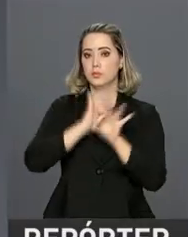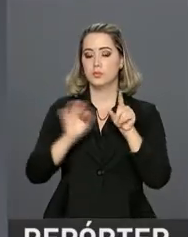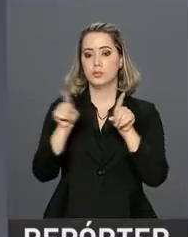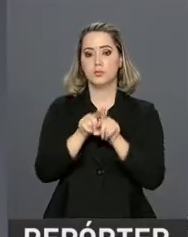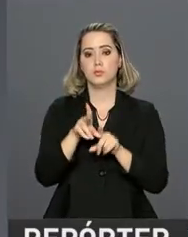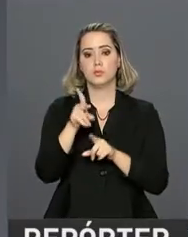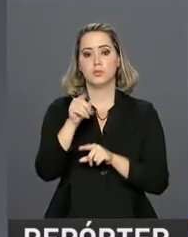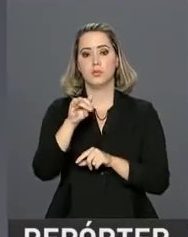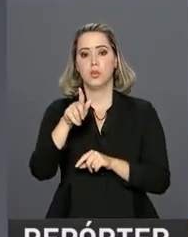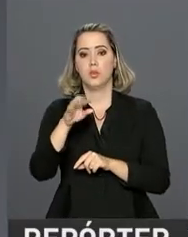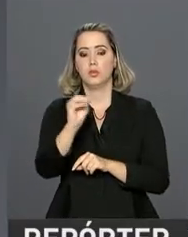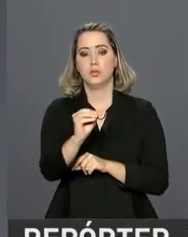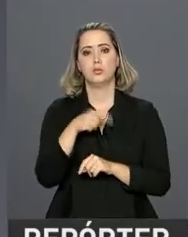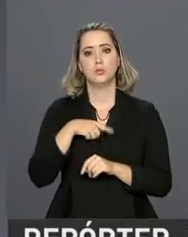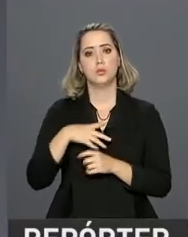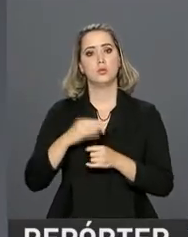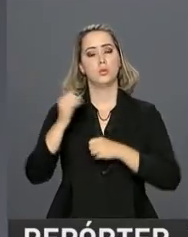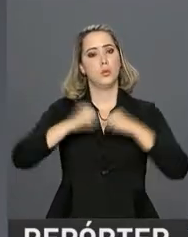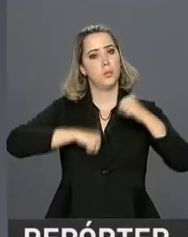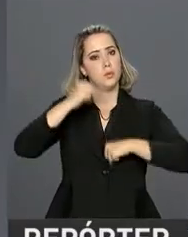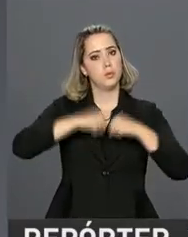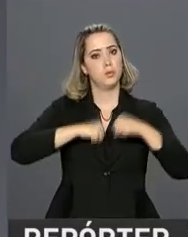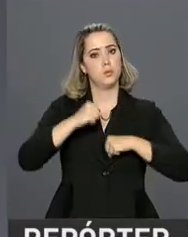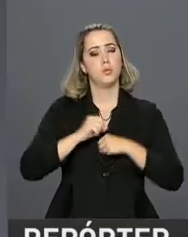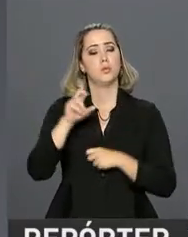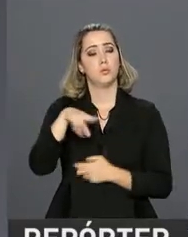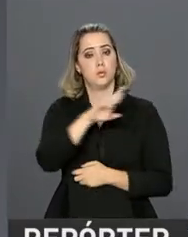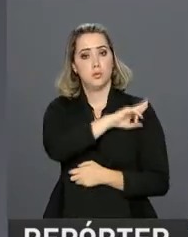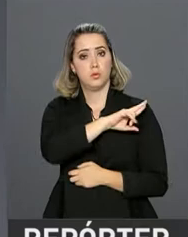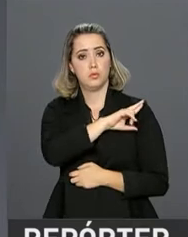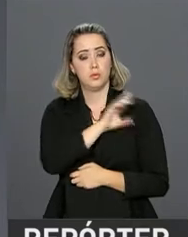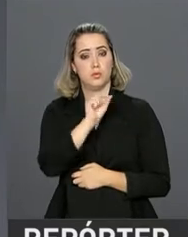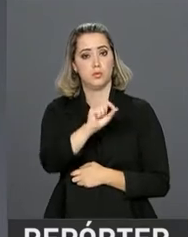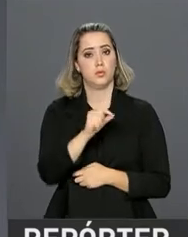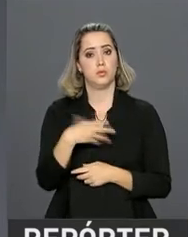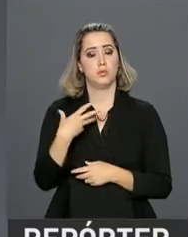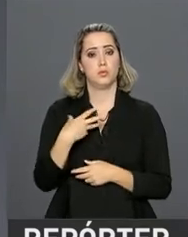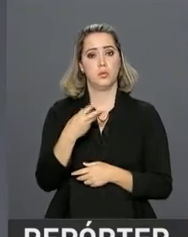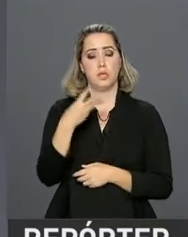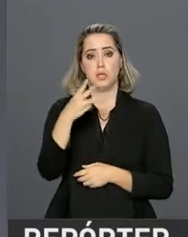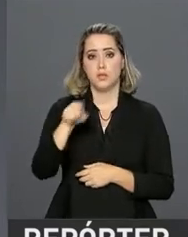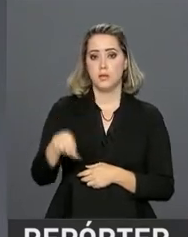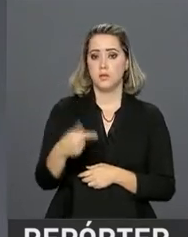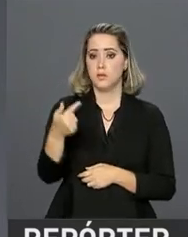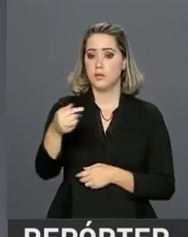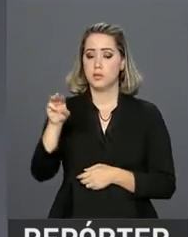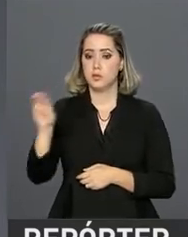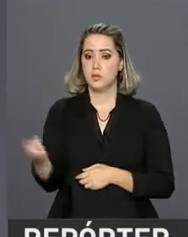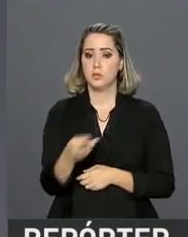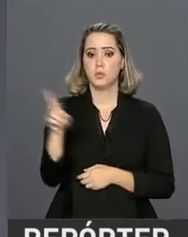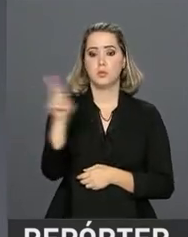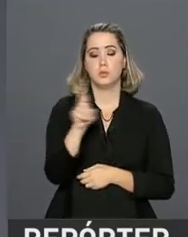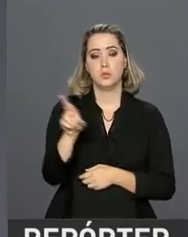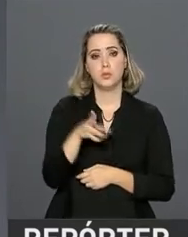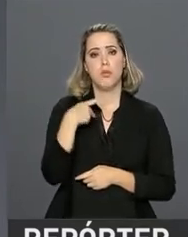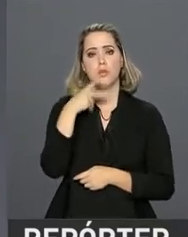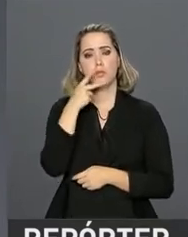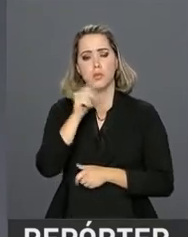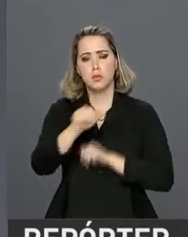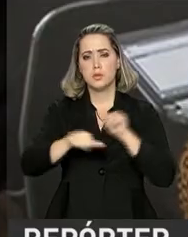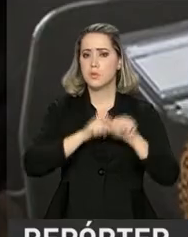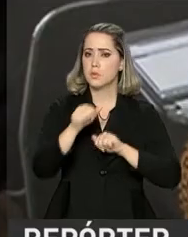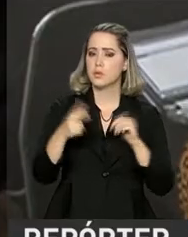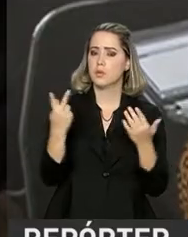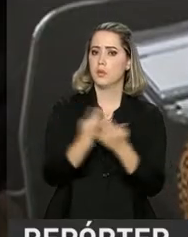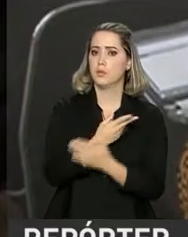Diogo Oliveira, uma indústria responsável pela gestão de 3,7 bilhões de reais. O ministro abordou as mudanças realizadas